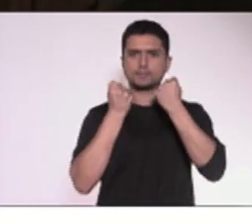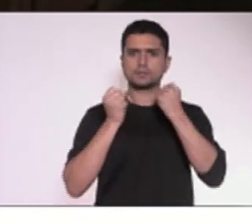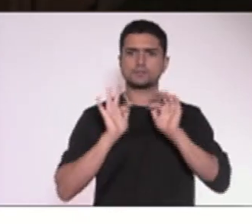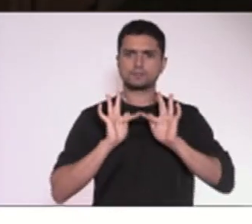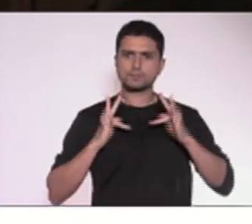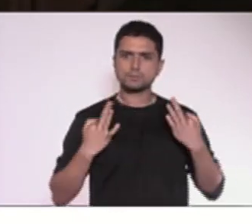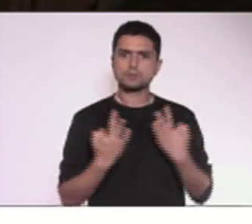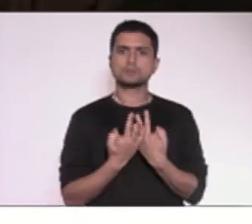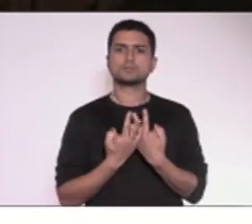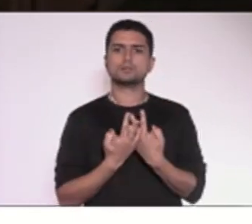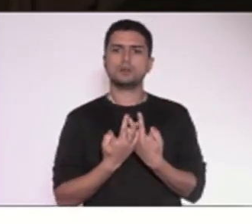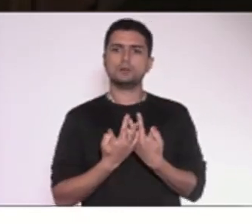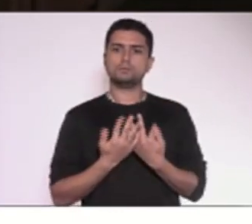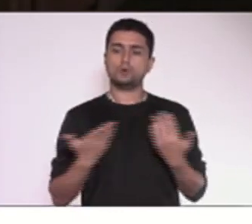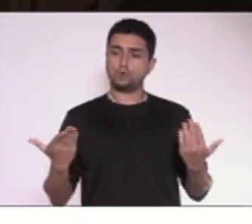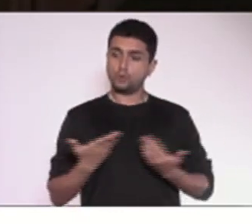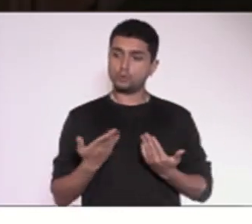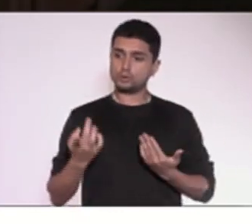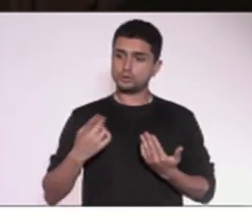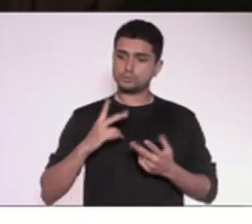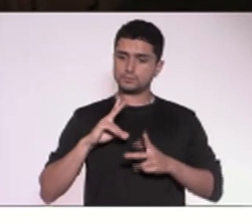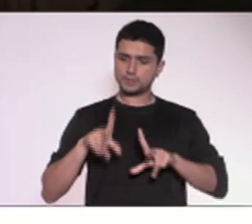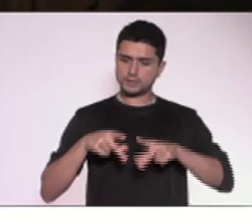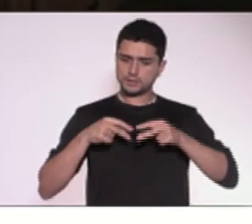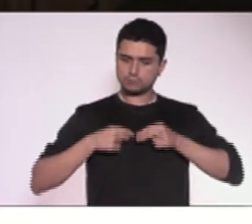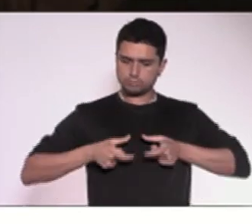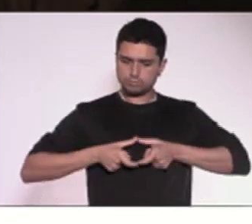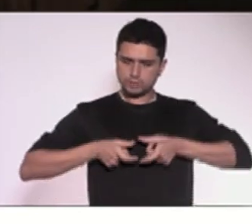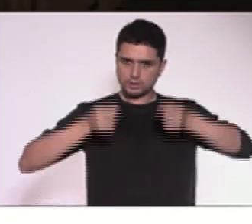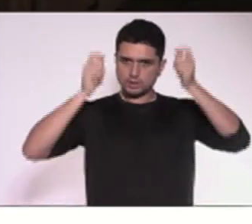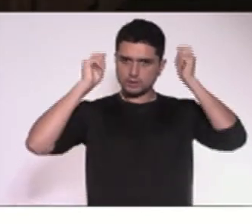hoje receberam a medalha Tiradentes.